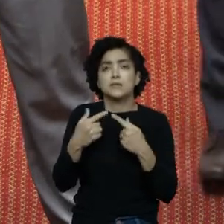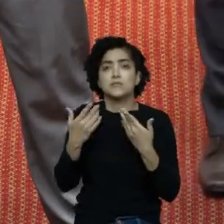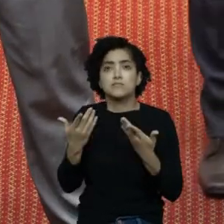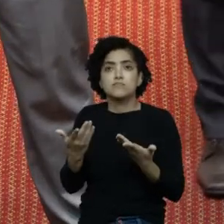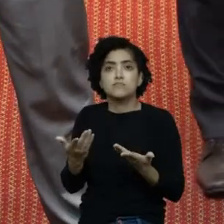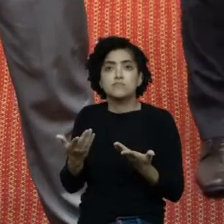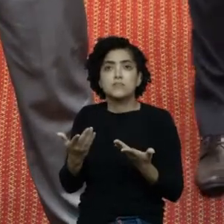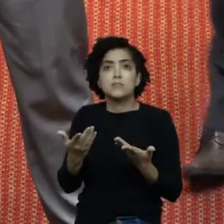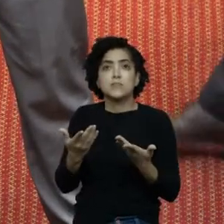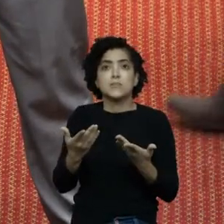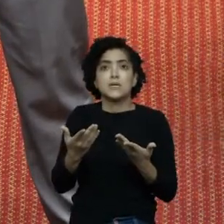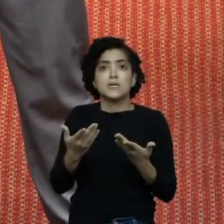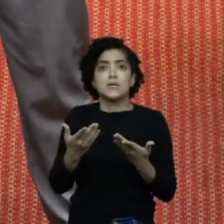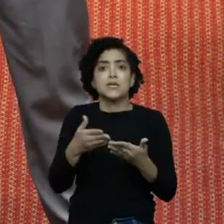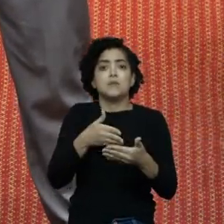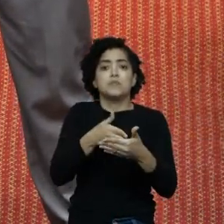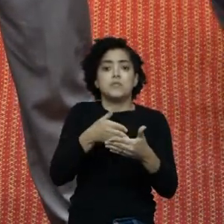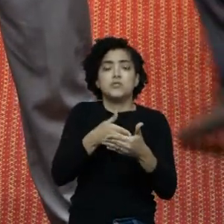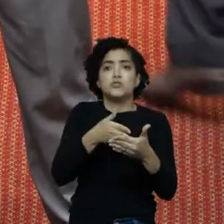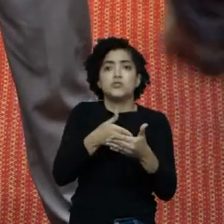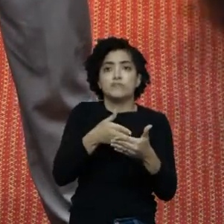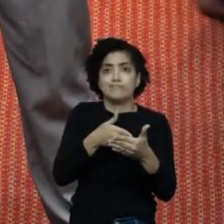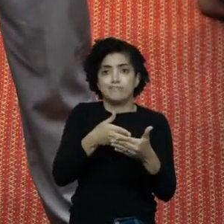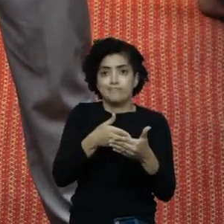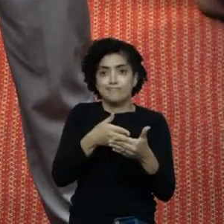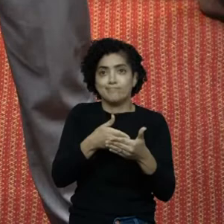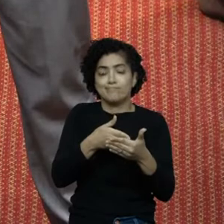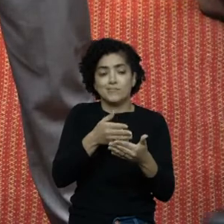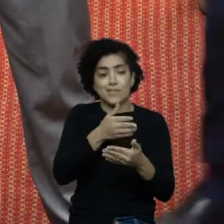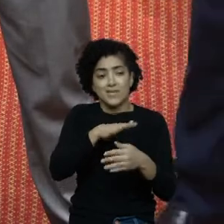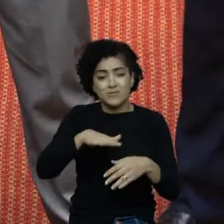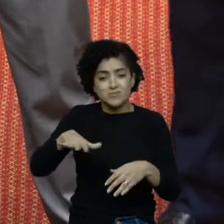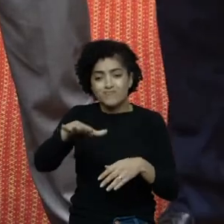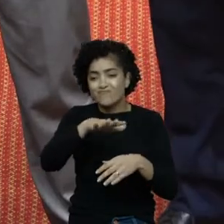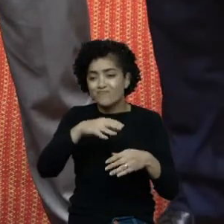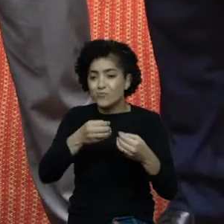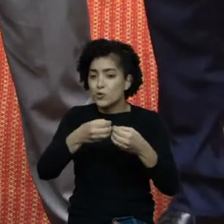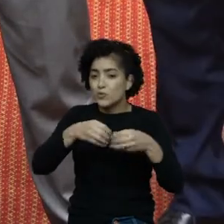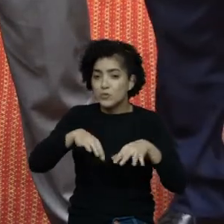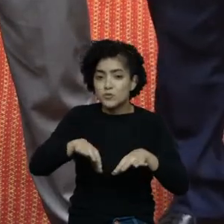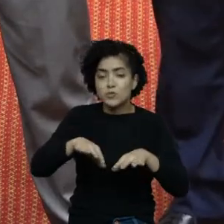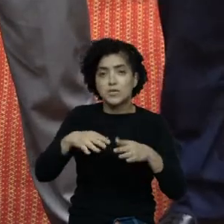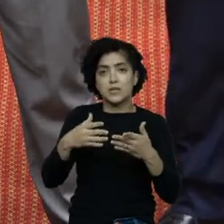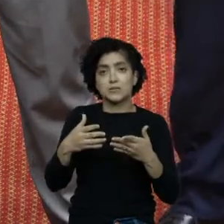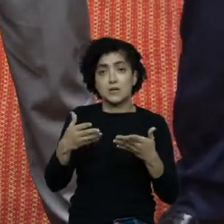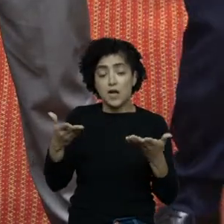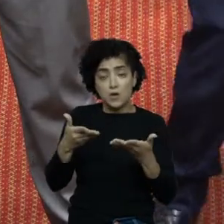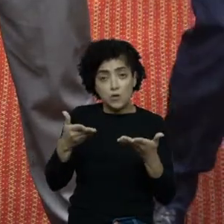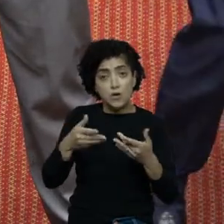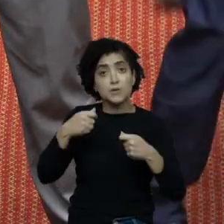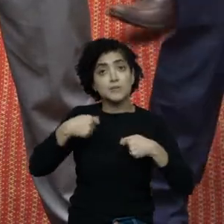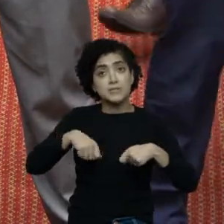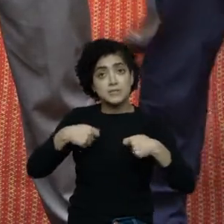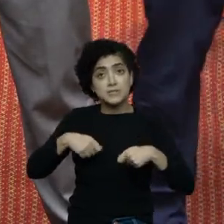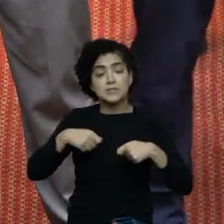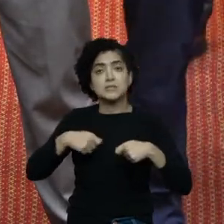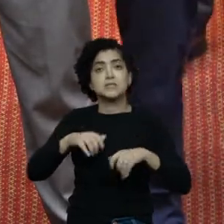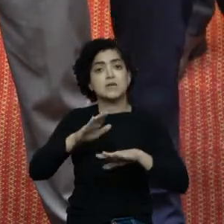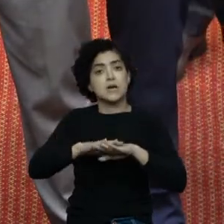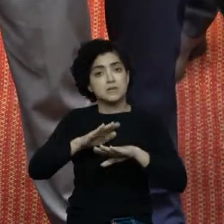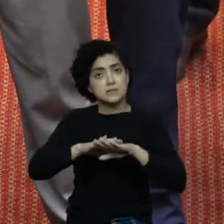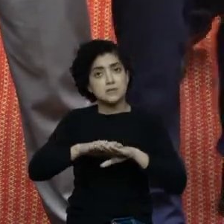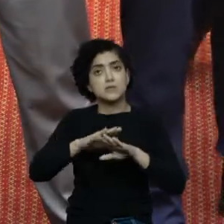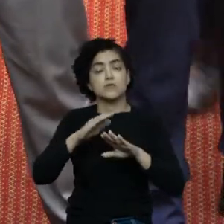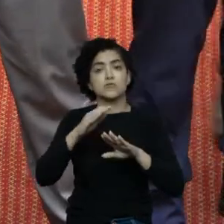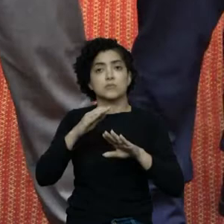segurar na mão agora nós somos os setores foram prejudicados pelo governo vamos fazer uma ação Vamos fazer uma ação positiva